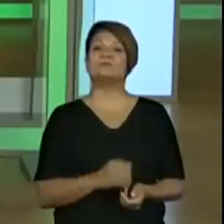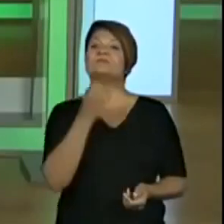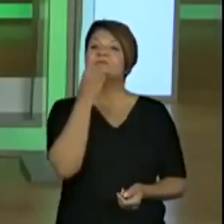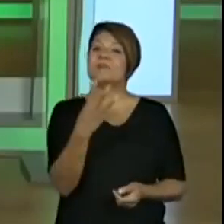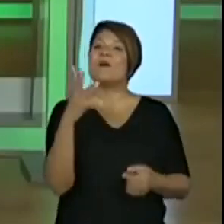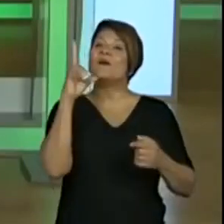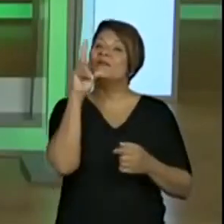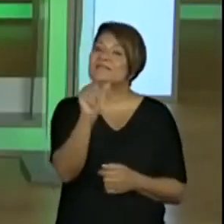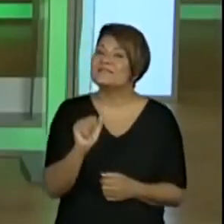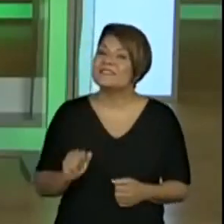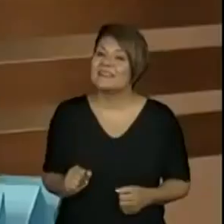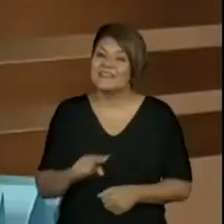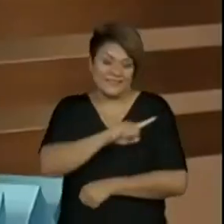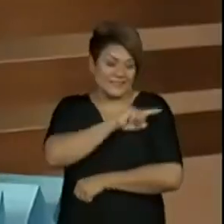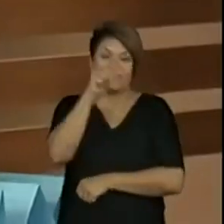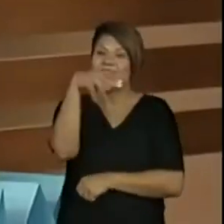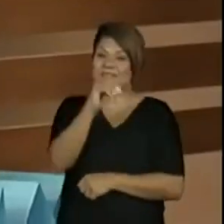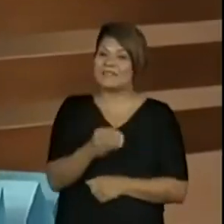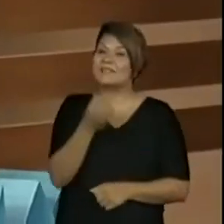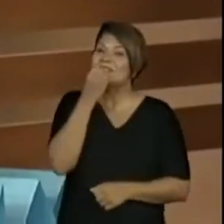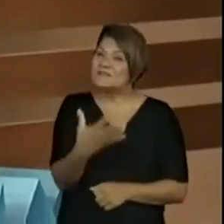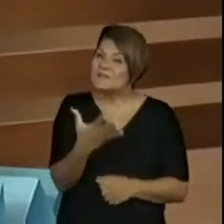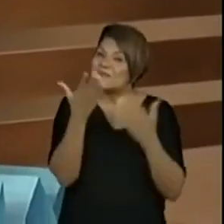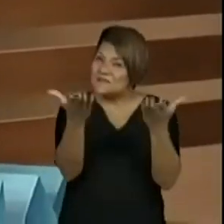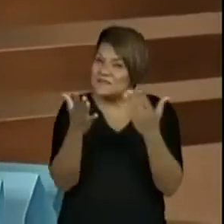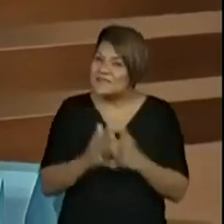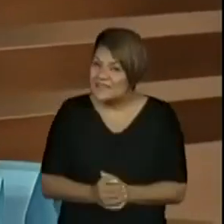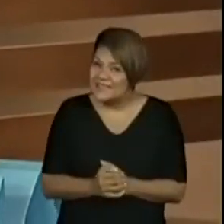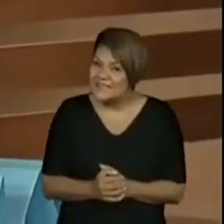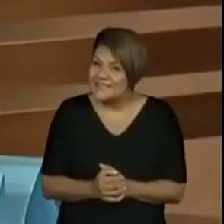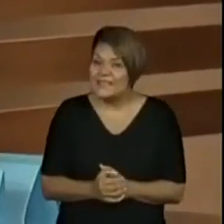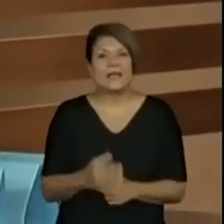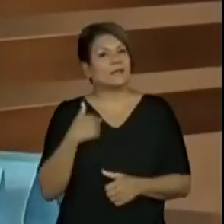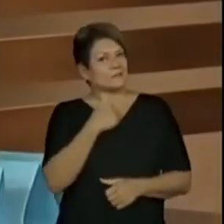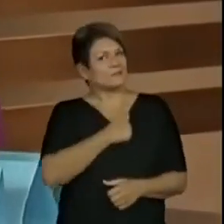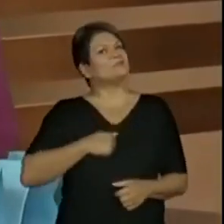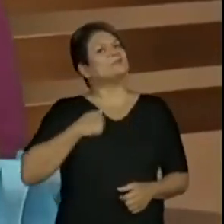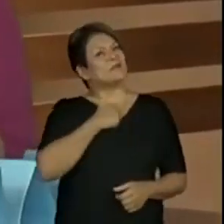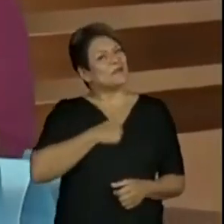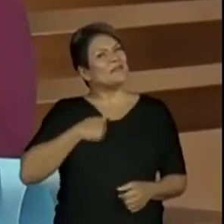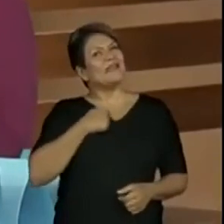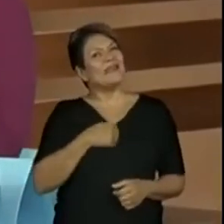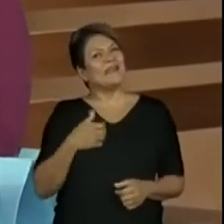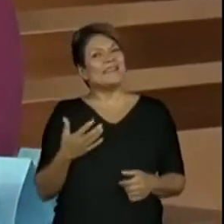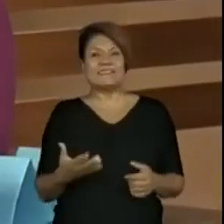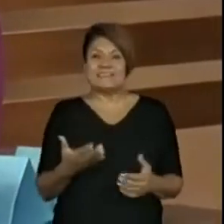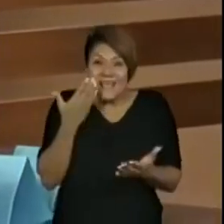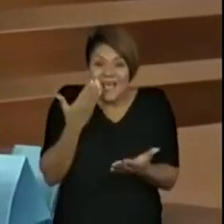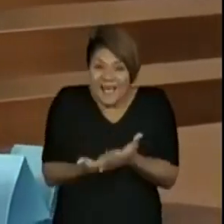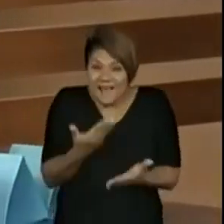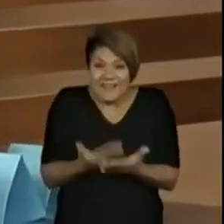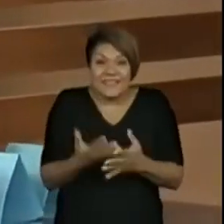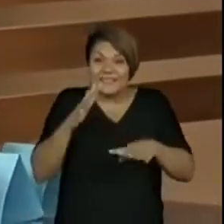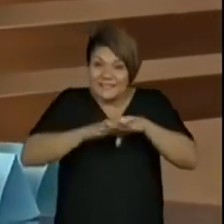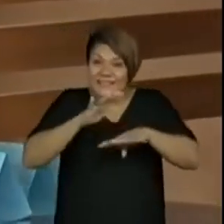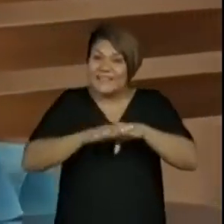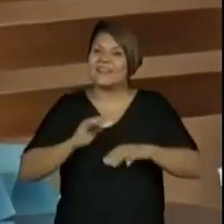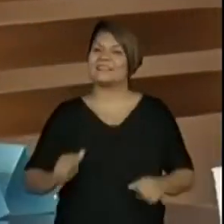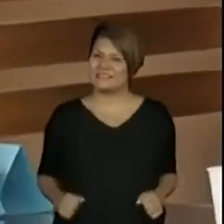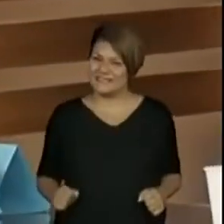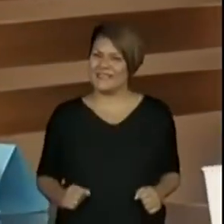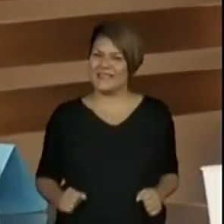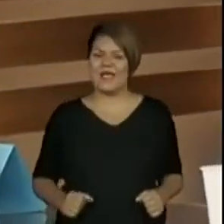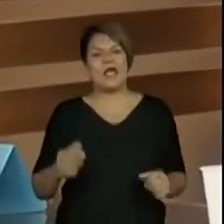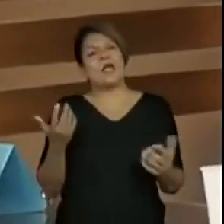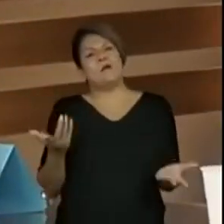Bom dia, primeiro ano! Tudo bem com vocês? Já estava com saudade. Nossa aula de matemática.